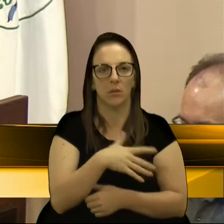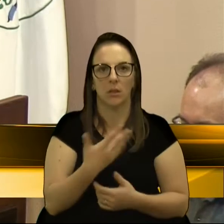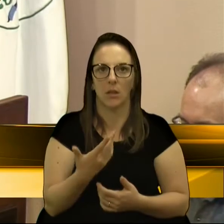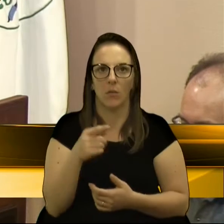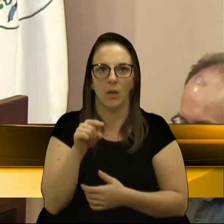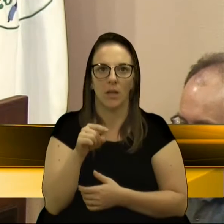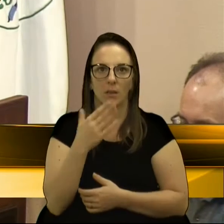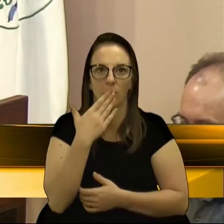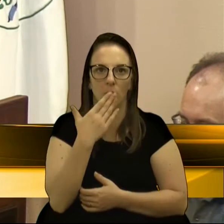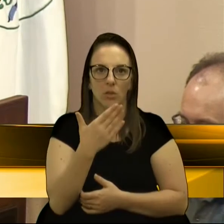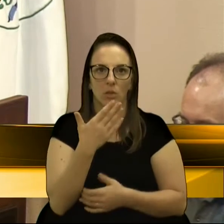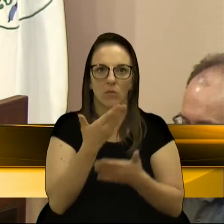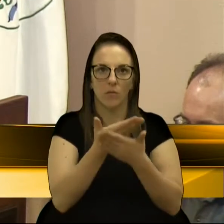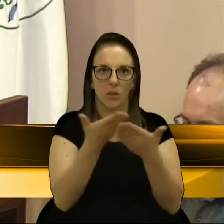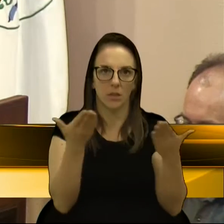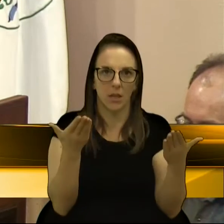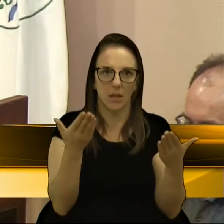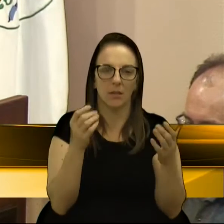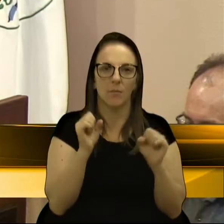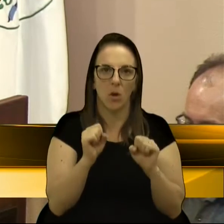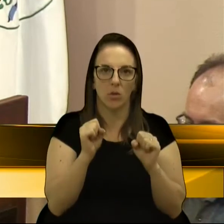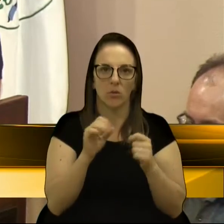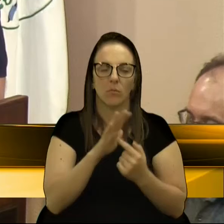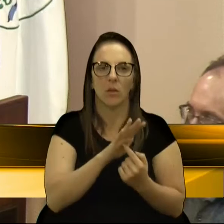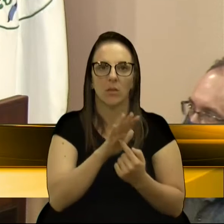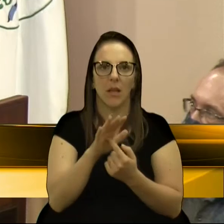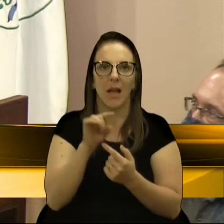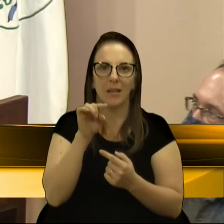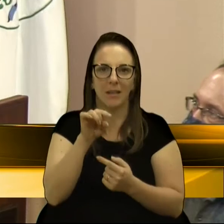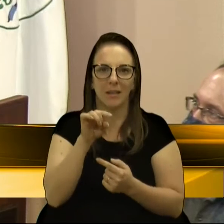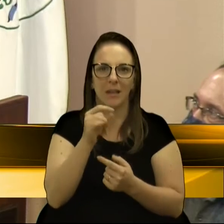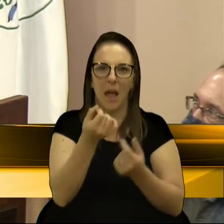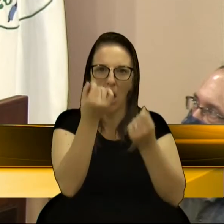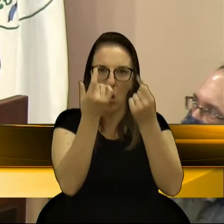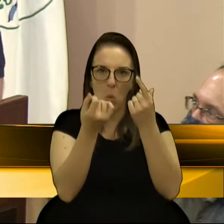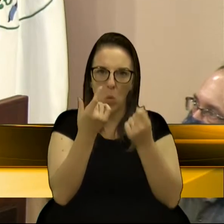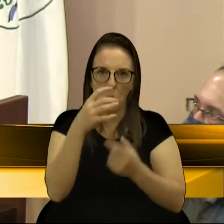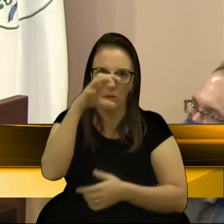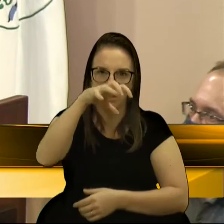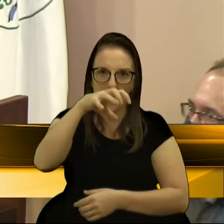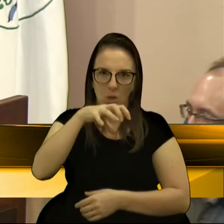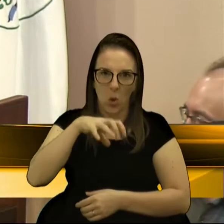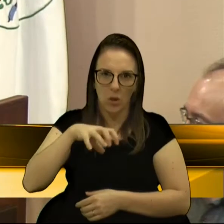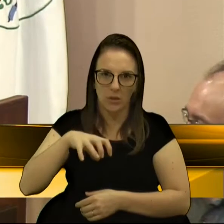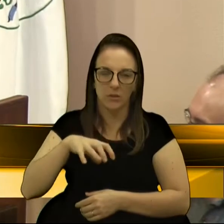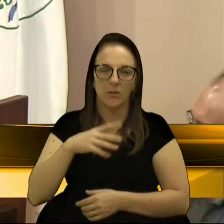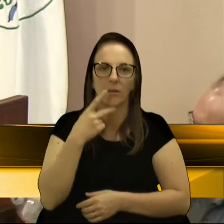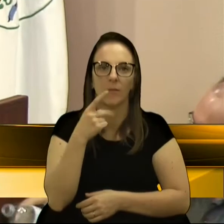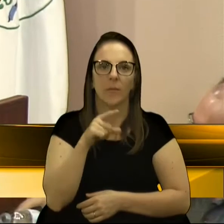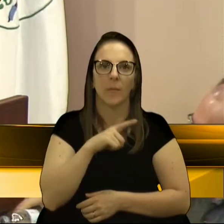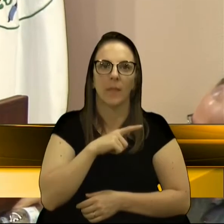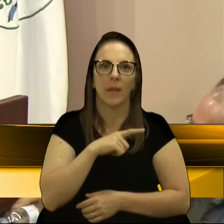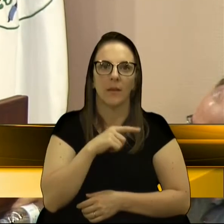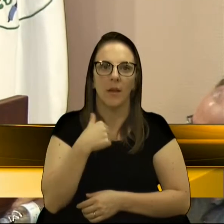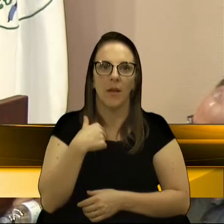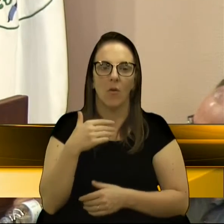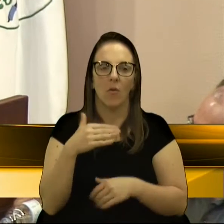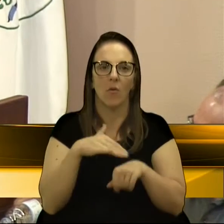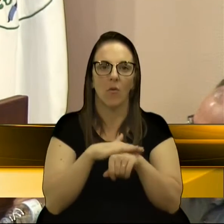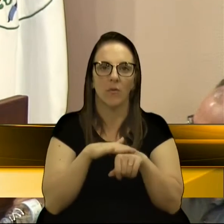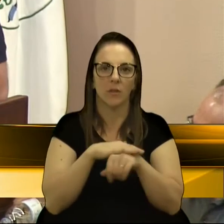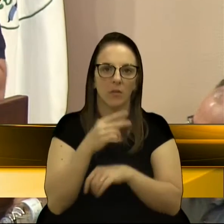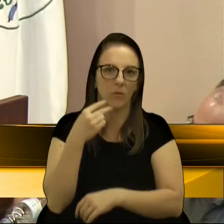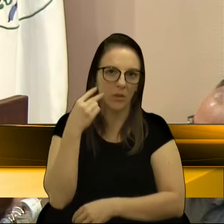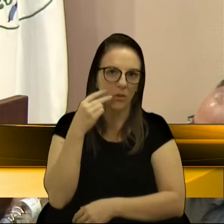posso passar, eu acho que todo mundo tem acesso. Eu citei alguns setores aí que foram afetados. Então, eu vou estar conversando com o vereador Cadori,